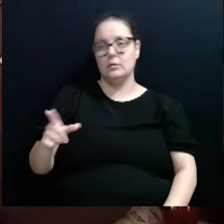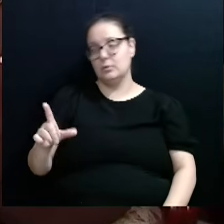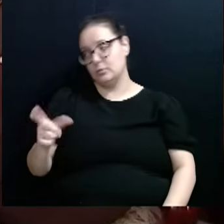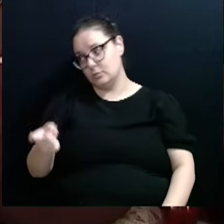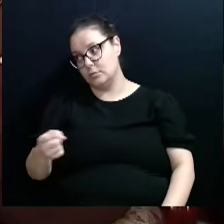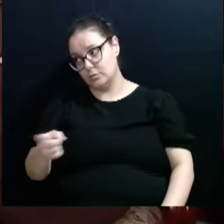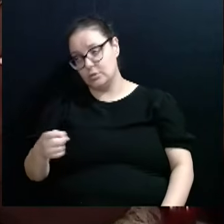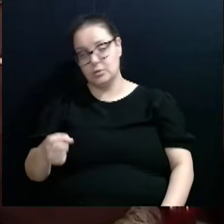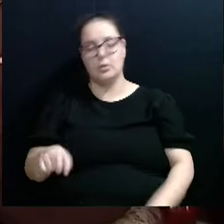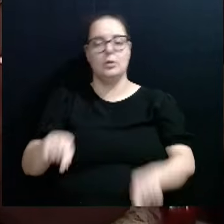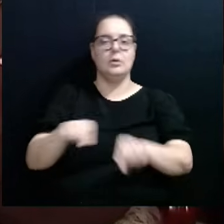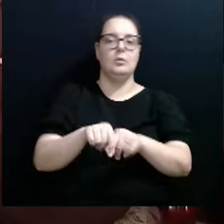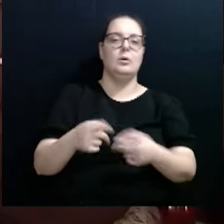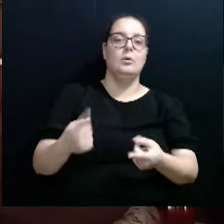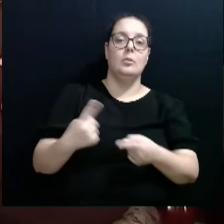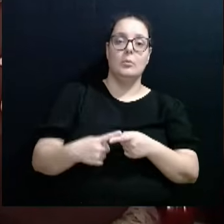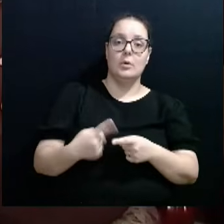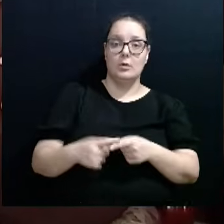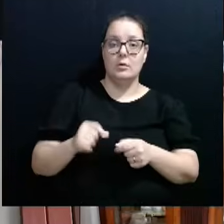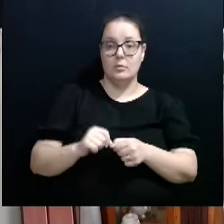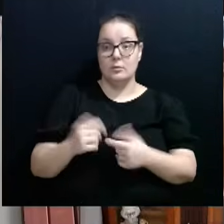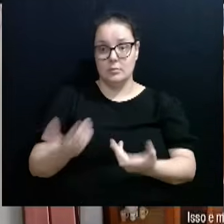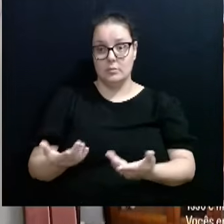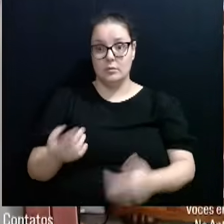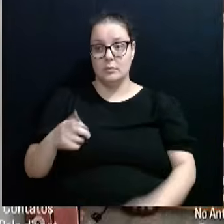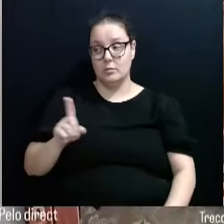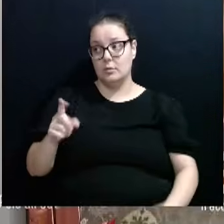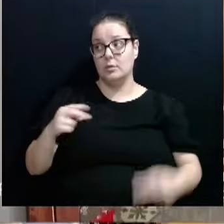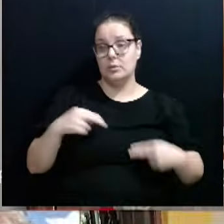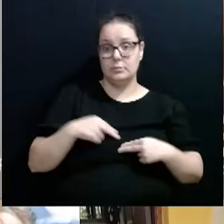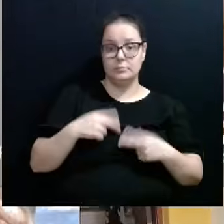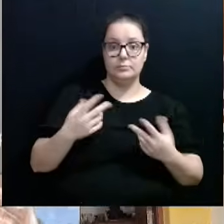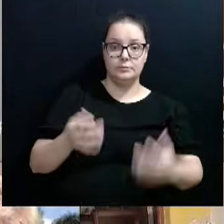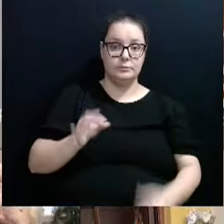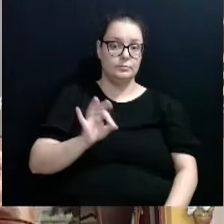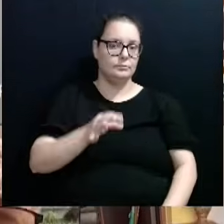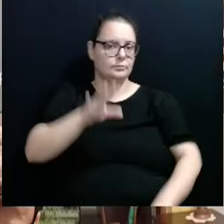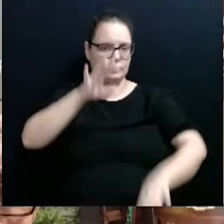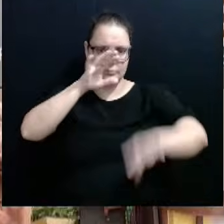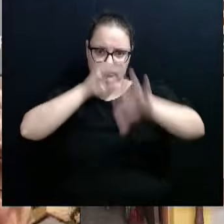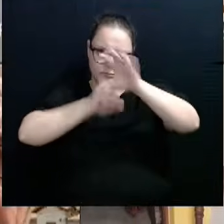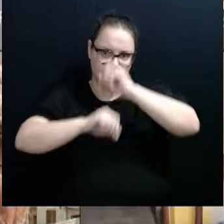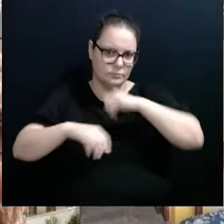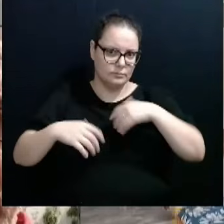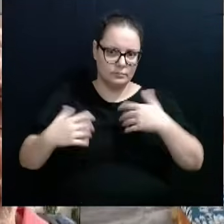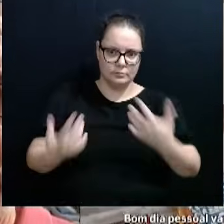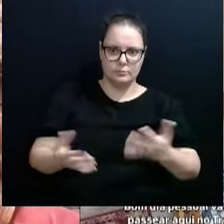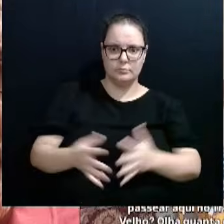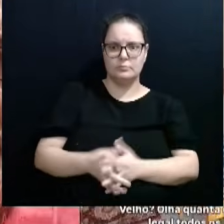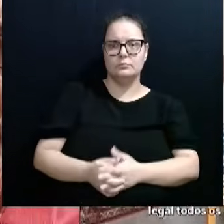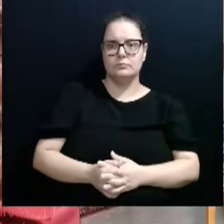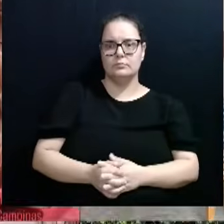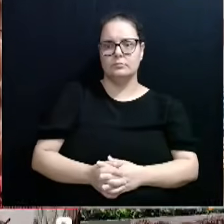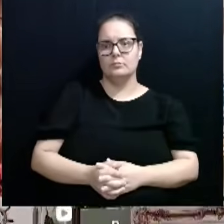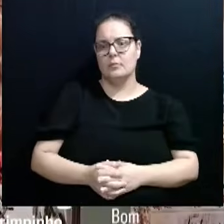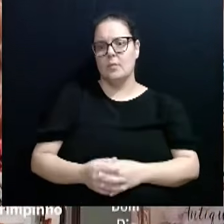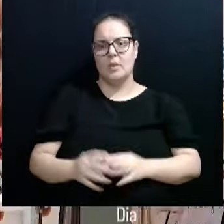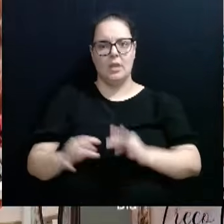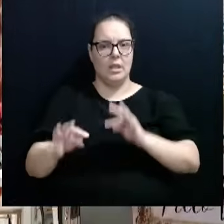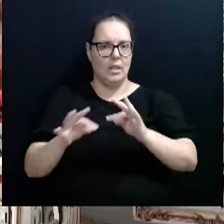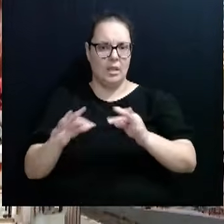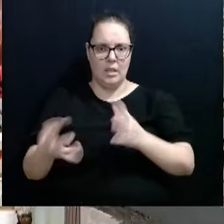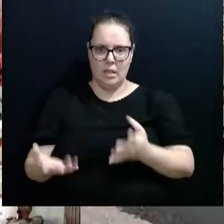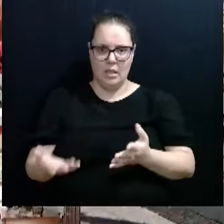acabei fazendo quando eu fui lá pro Sebrae. Certo. E aí fui aprender coisas, técnicas, comecei